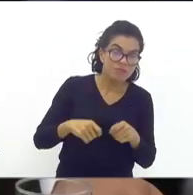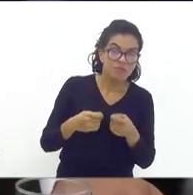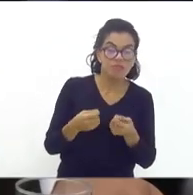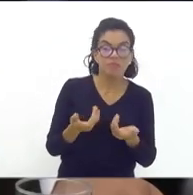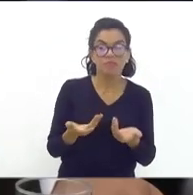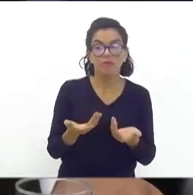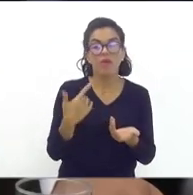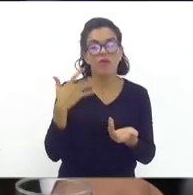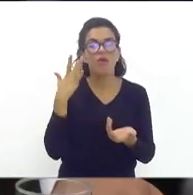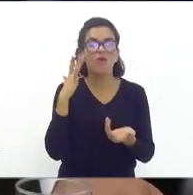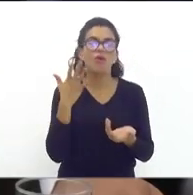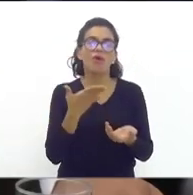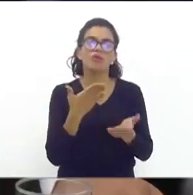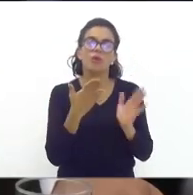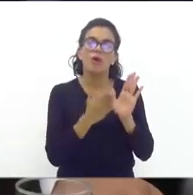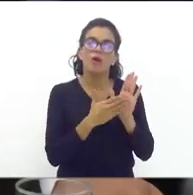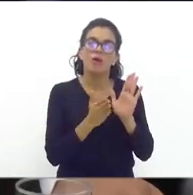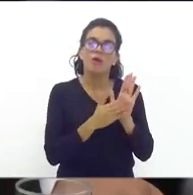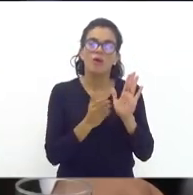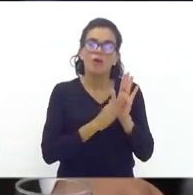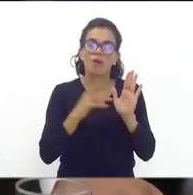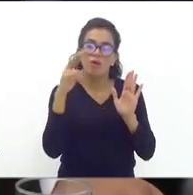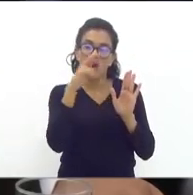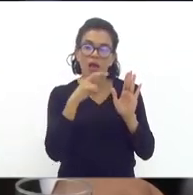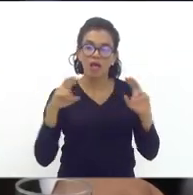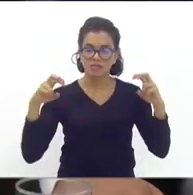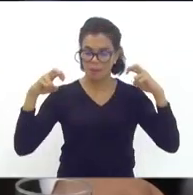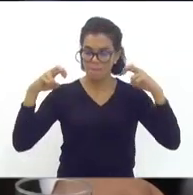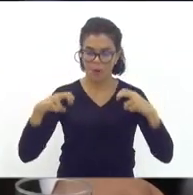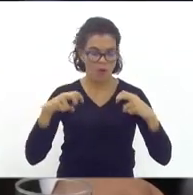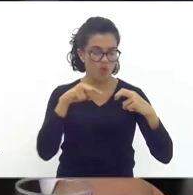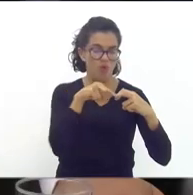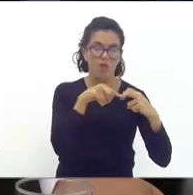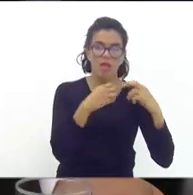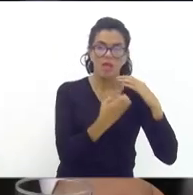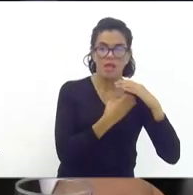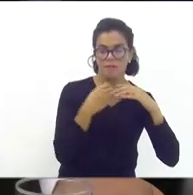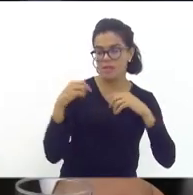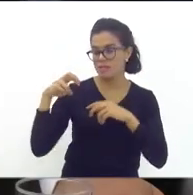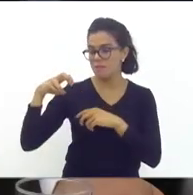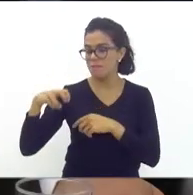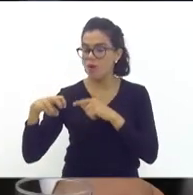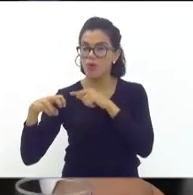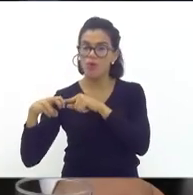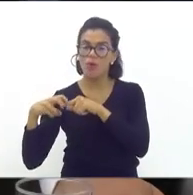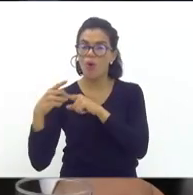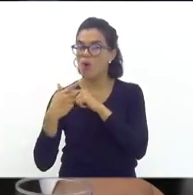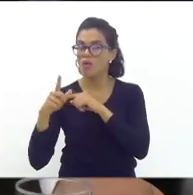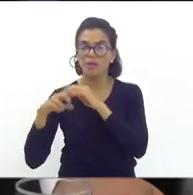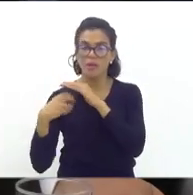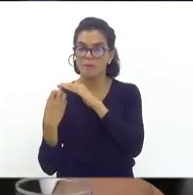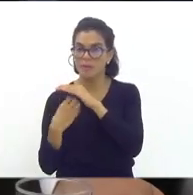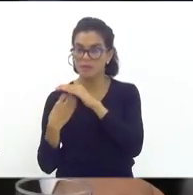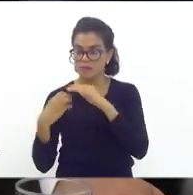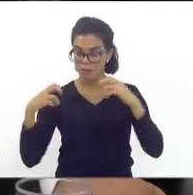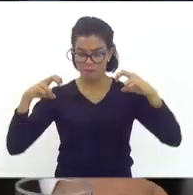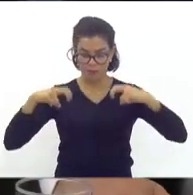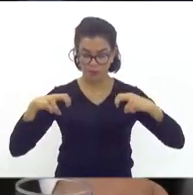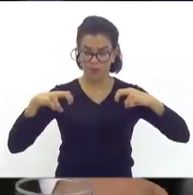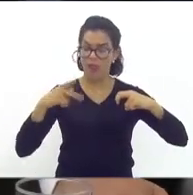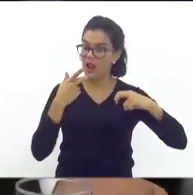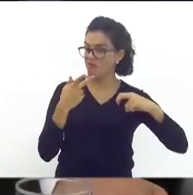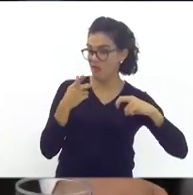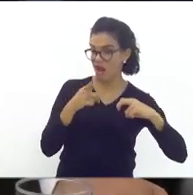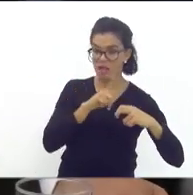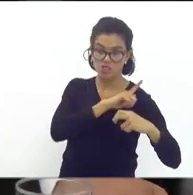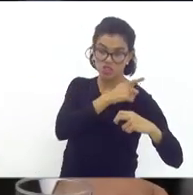eu gostaria de propor uma criação entre os dois porque não pode ficar sem resposta Ela Vem aqui diz que